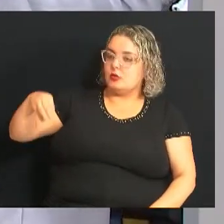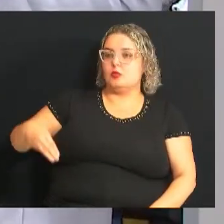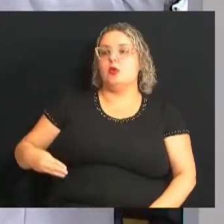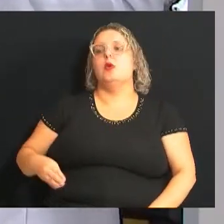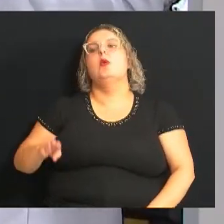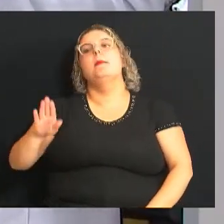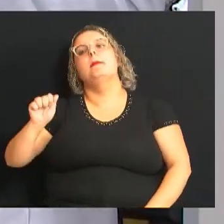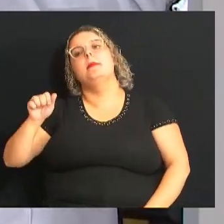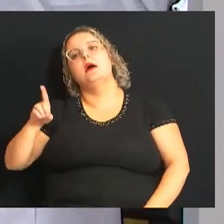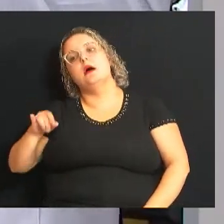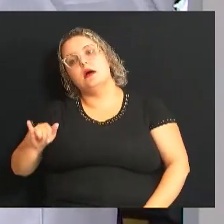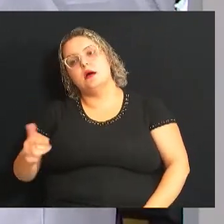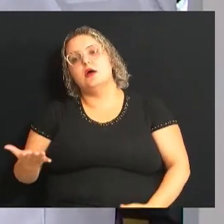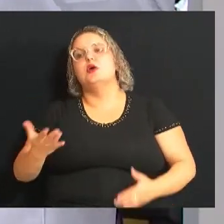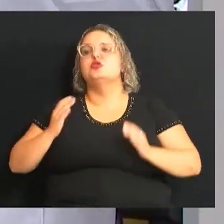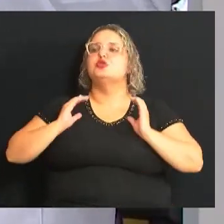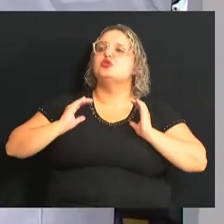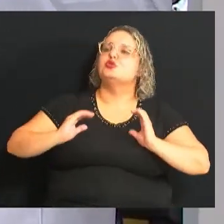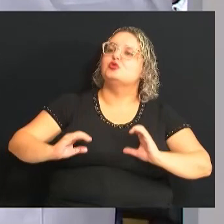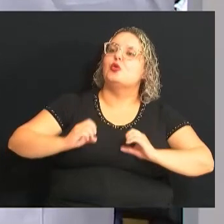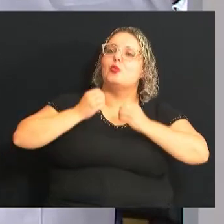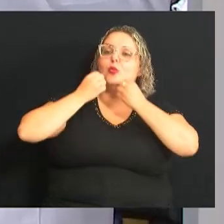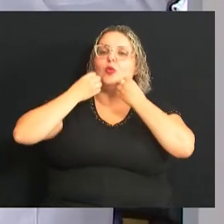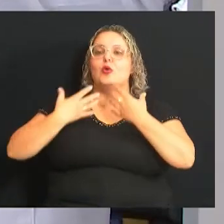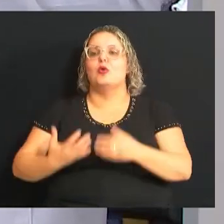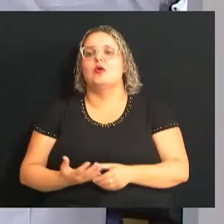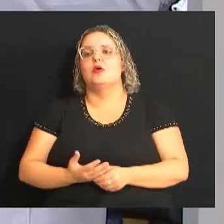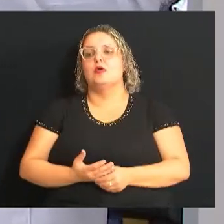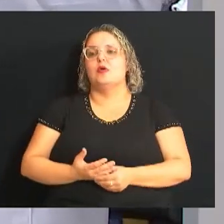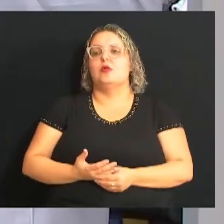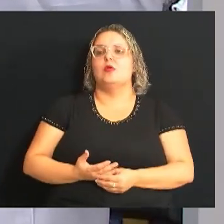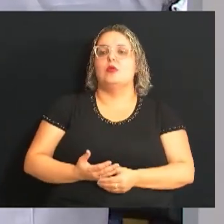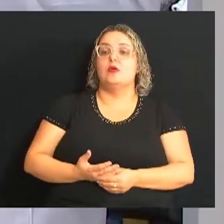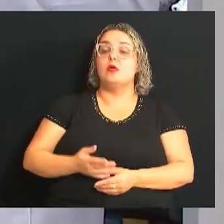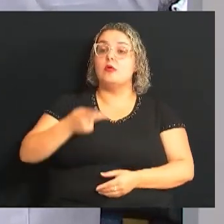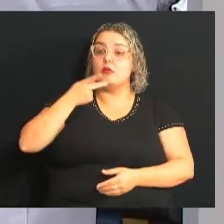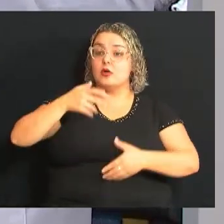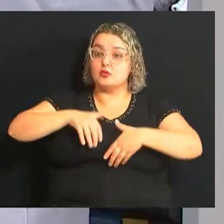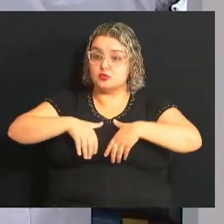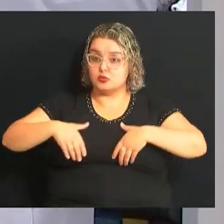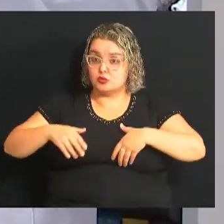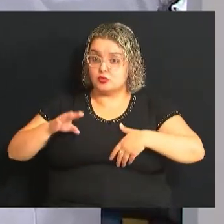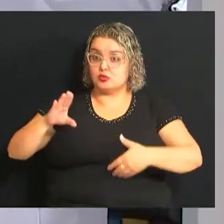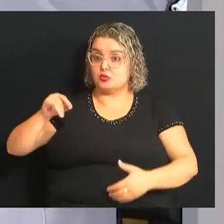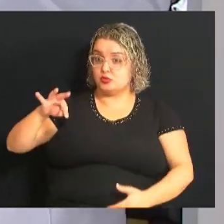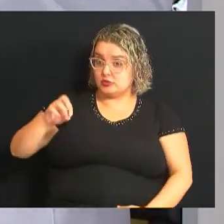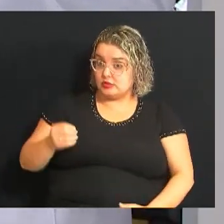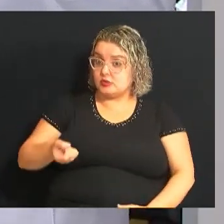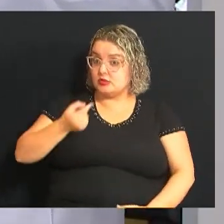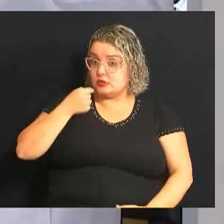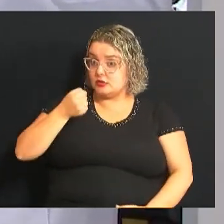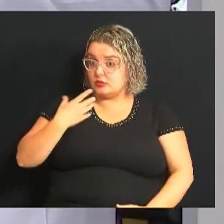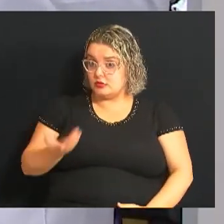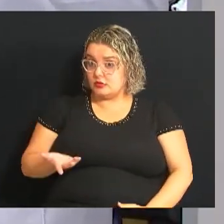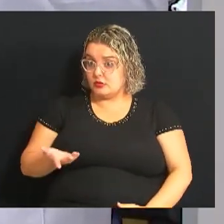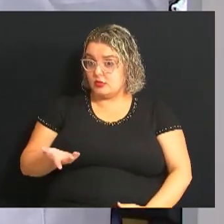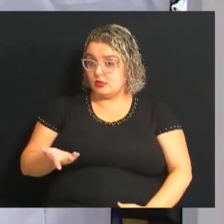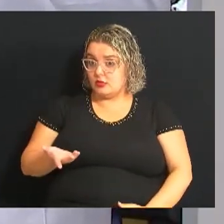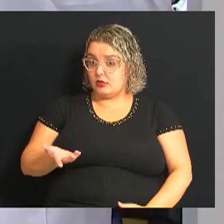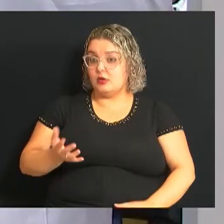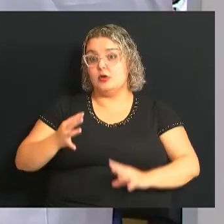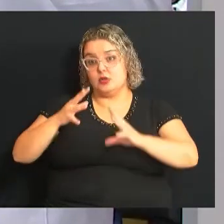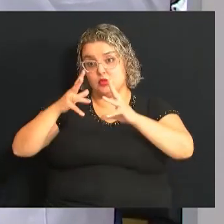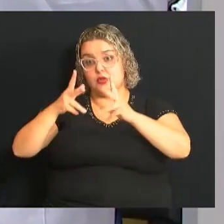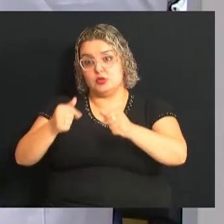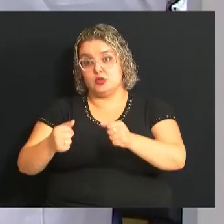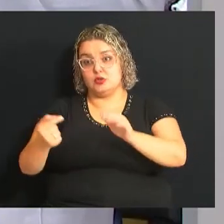hoje, super comportado. A gente falou aqui do cinto de segurança, da medicação, de todas as